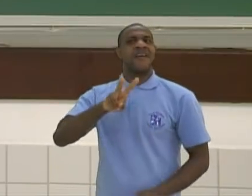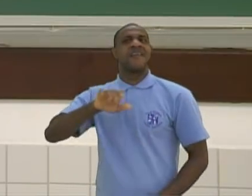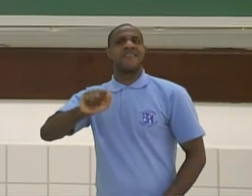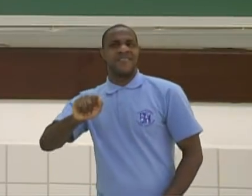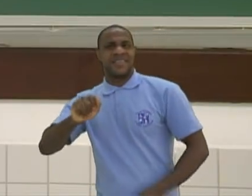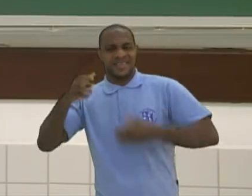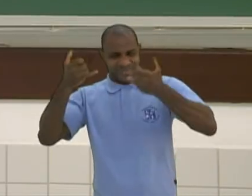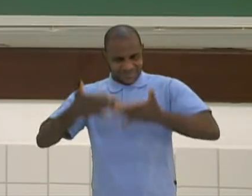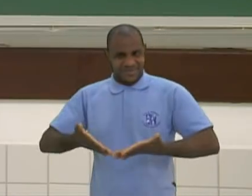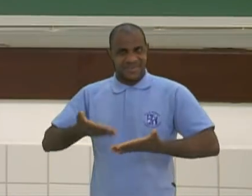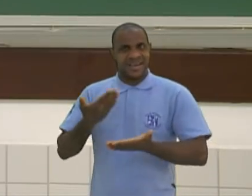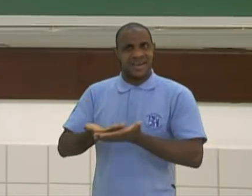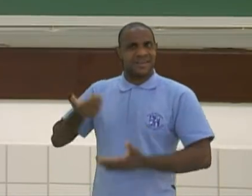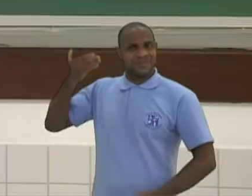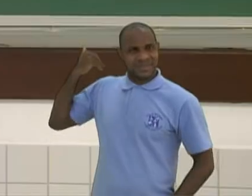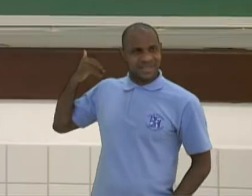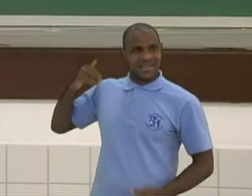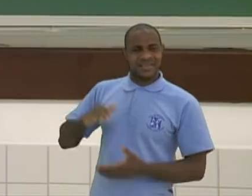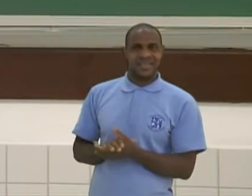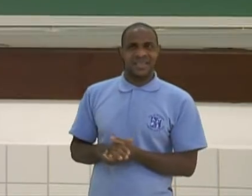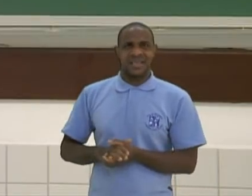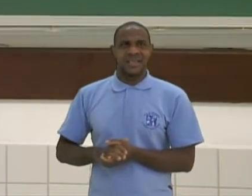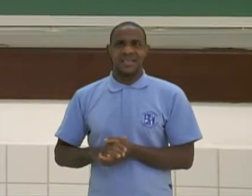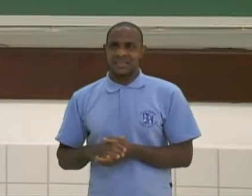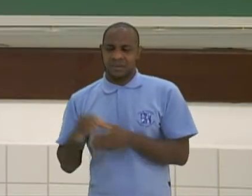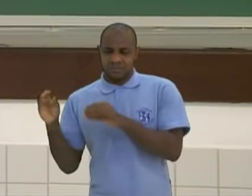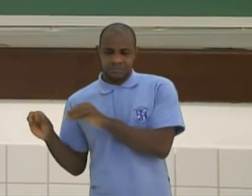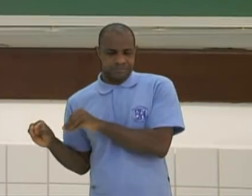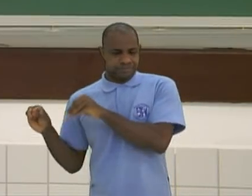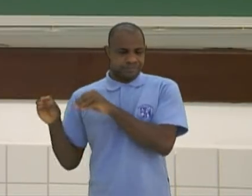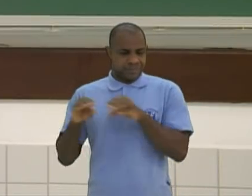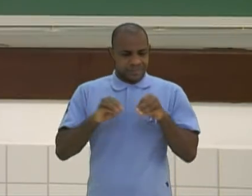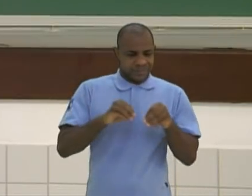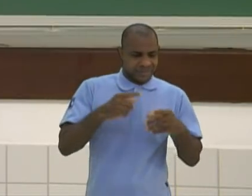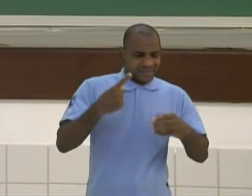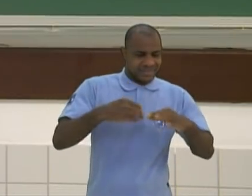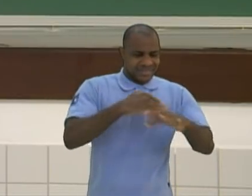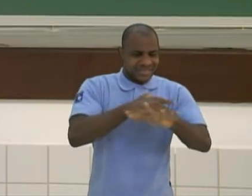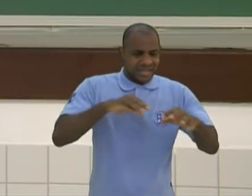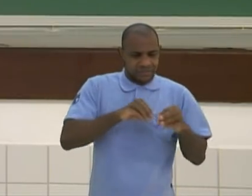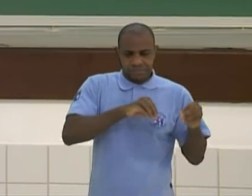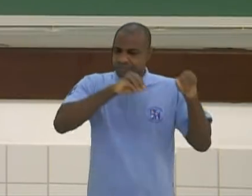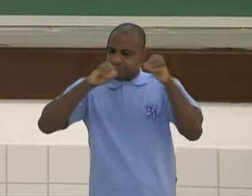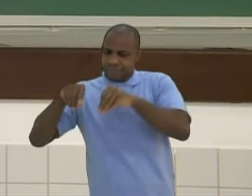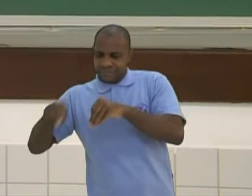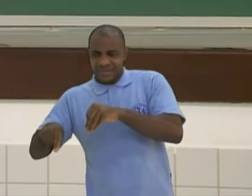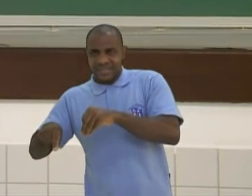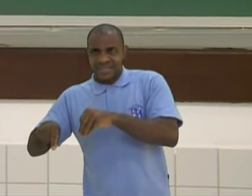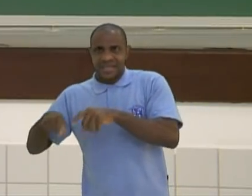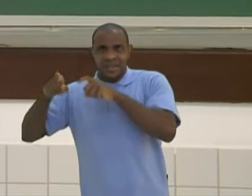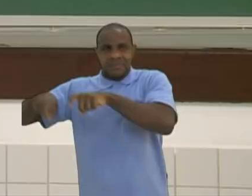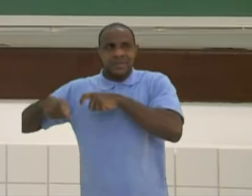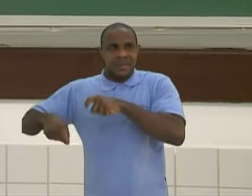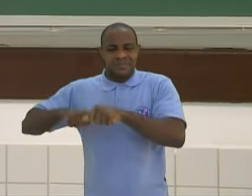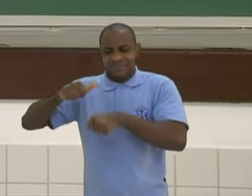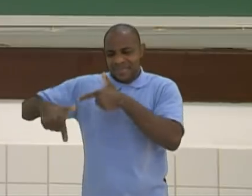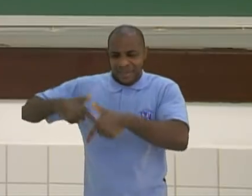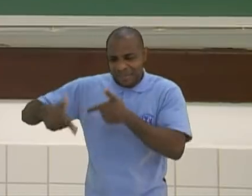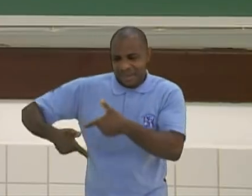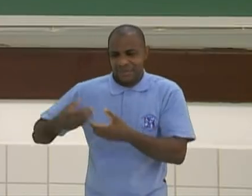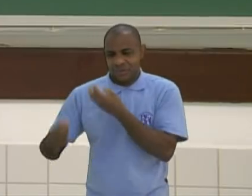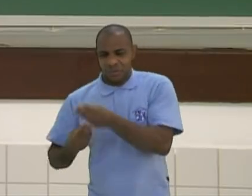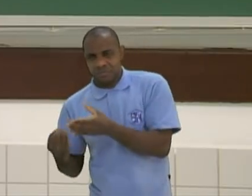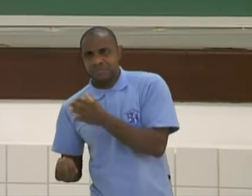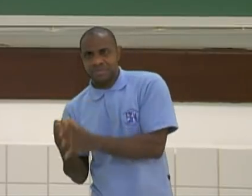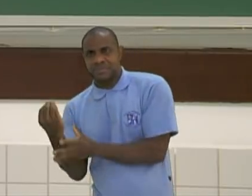fenômeno, ruralização, saindo das cidades para ir para o campo? Pois bem, e as pessoas se submetendo ao trabalho, que vai dar origem